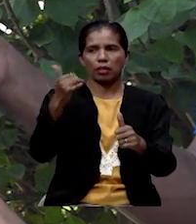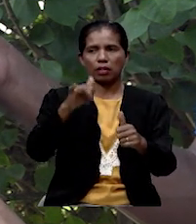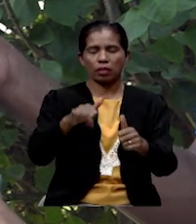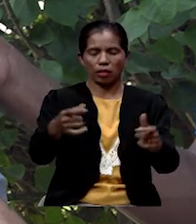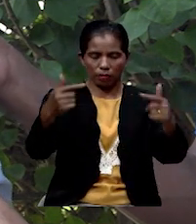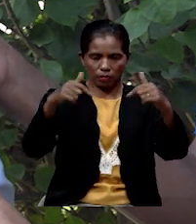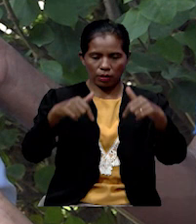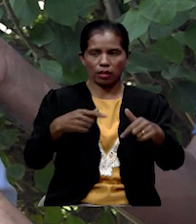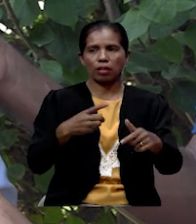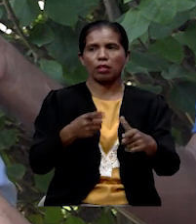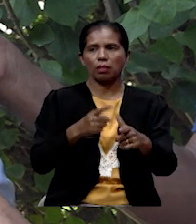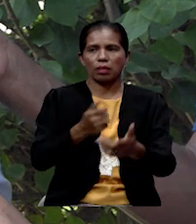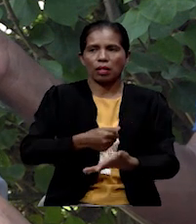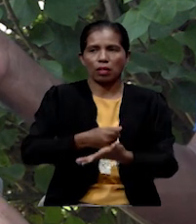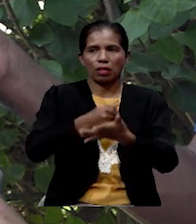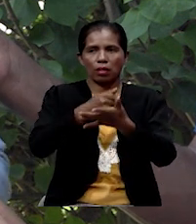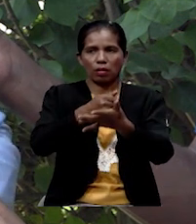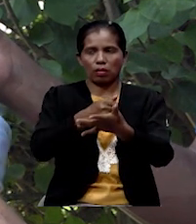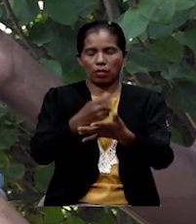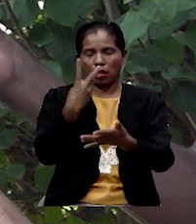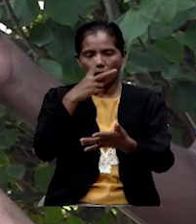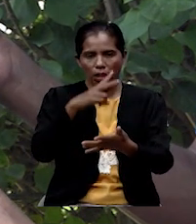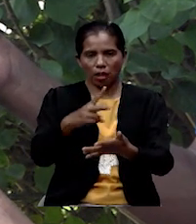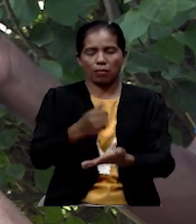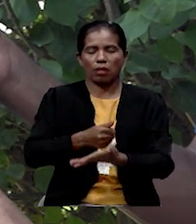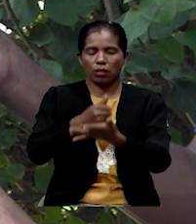depois de mai am hala tratamento am explique hala introdução kona ba